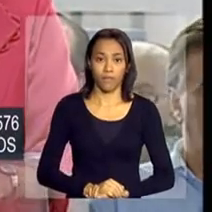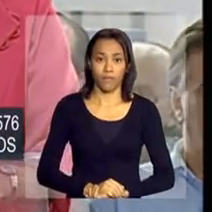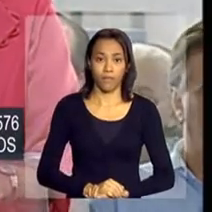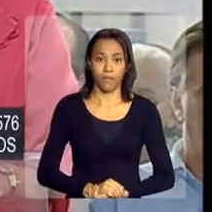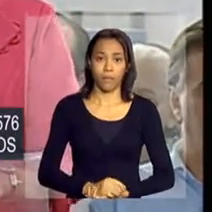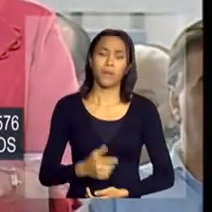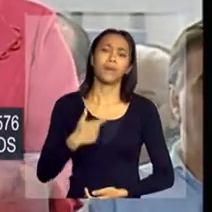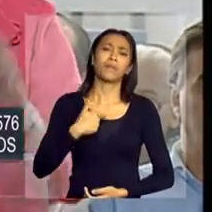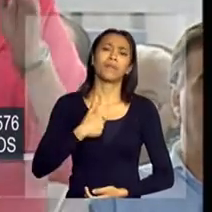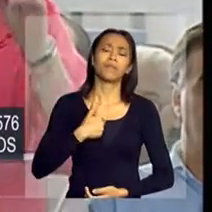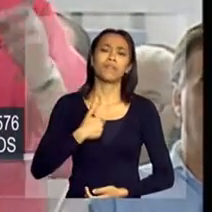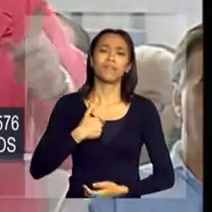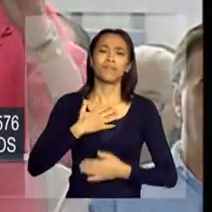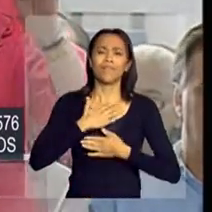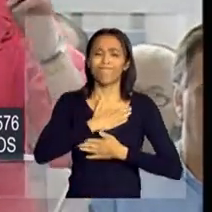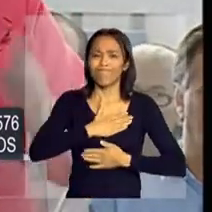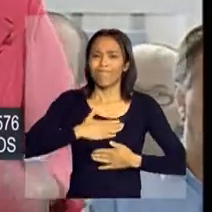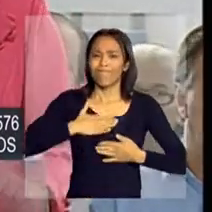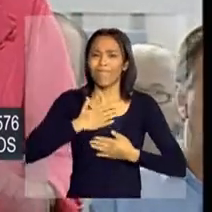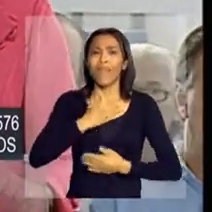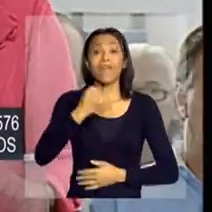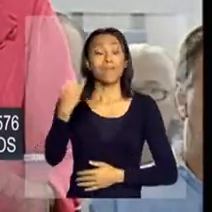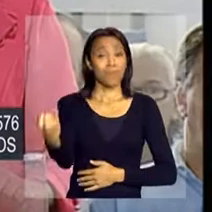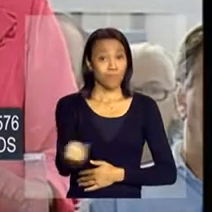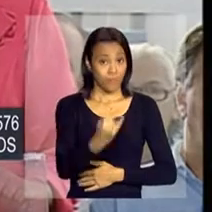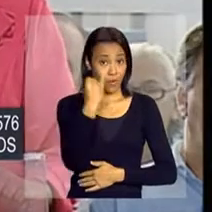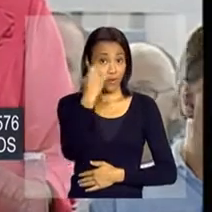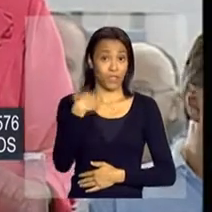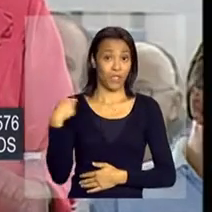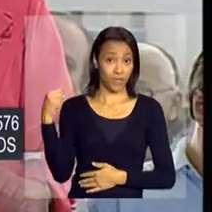Para mim é muito importante vir aqui na Paraíba